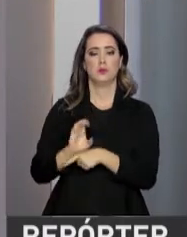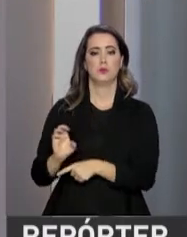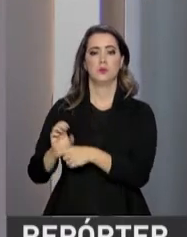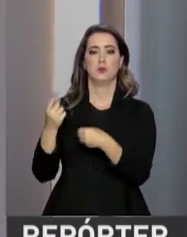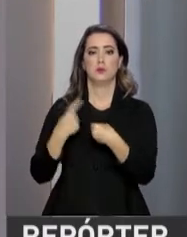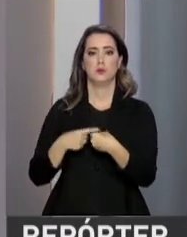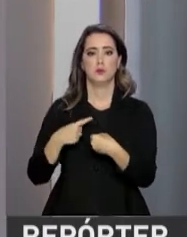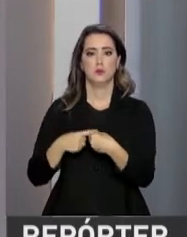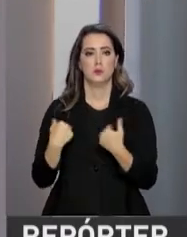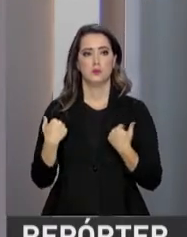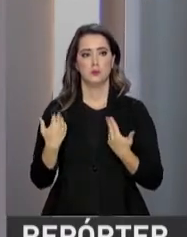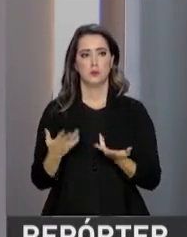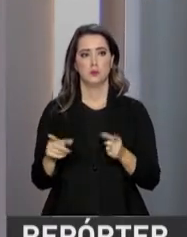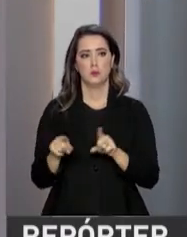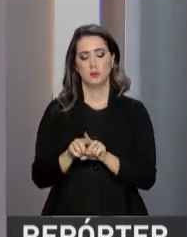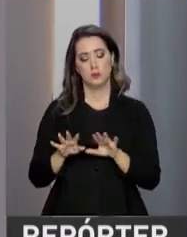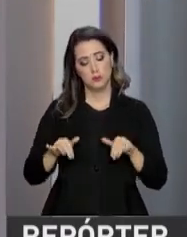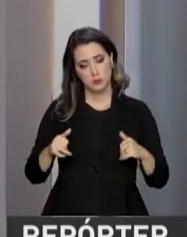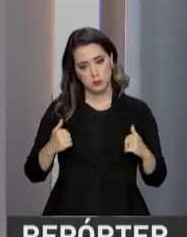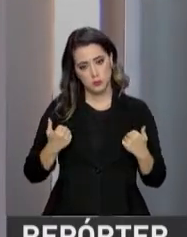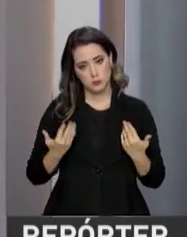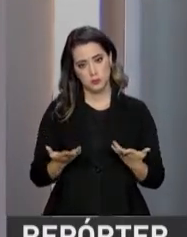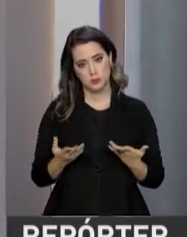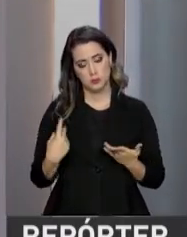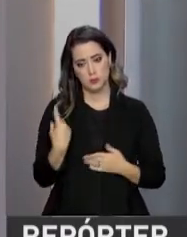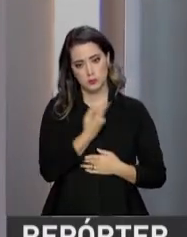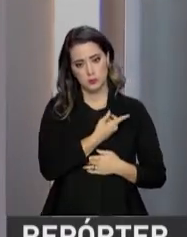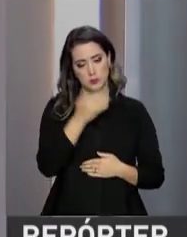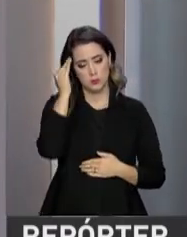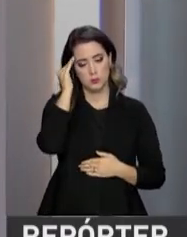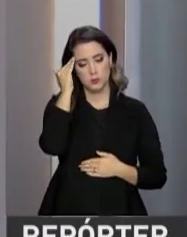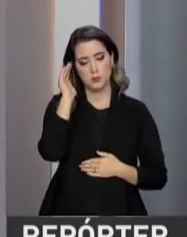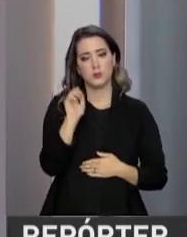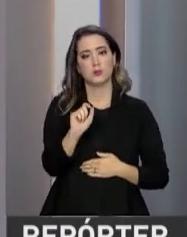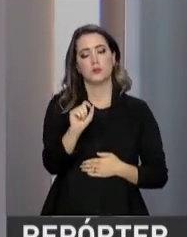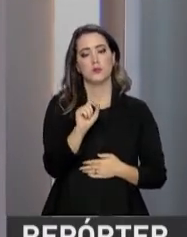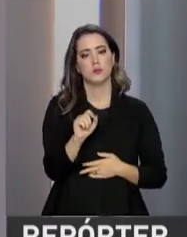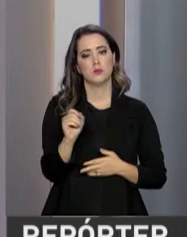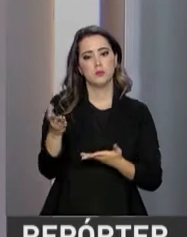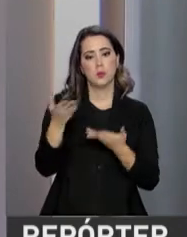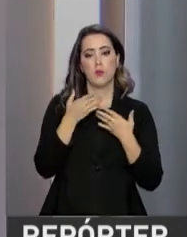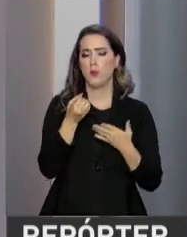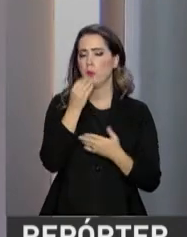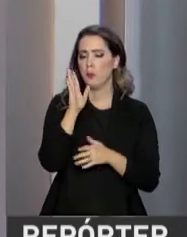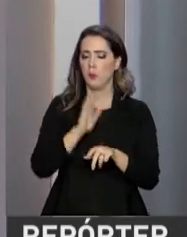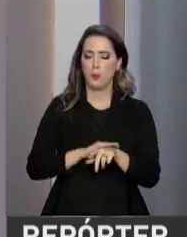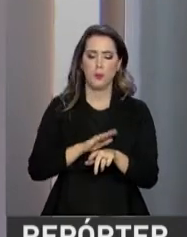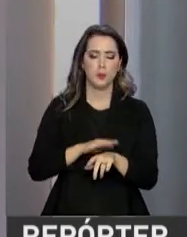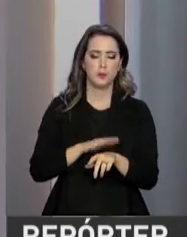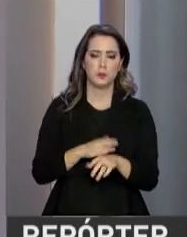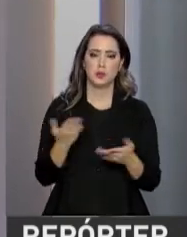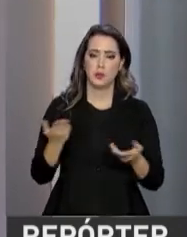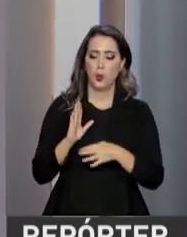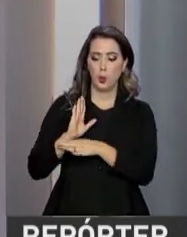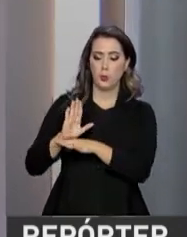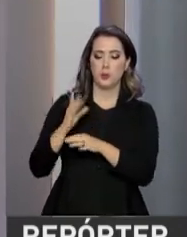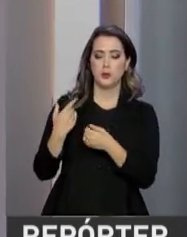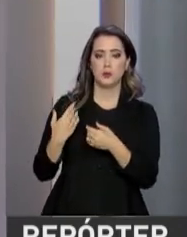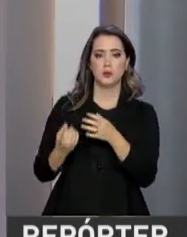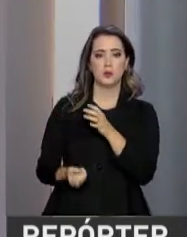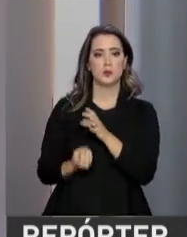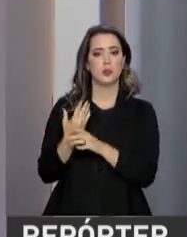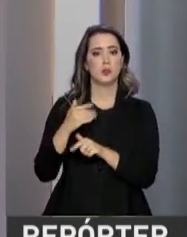municípios e com isto nós entendemos que vem em um bom momento na linha da